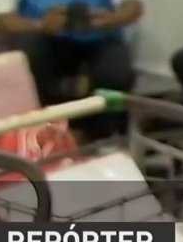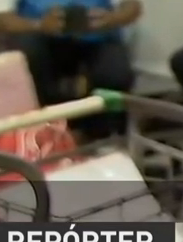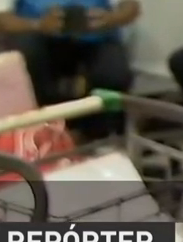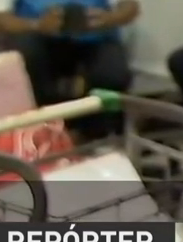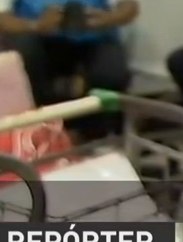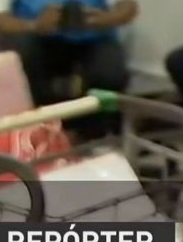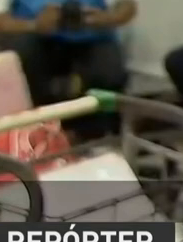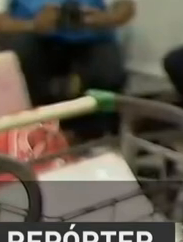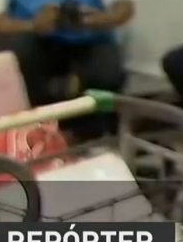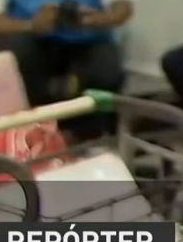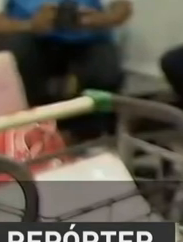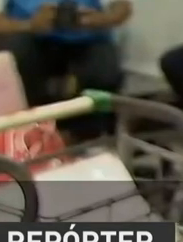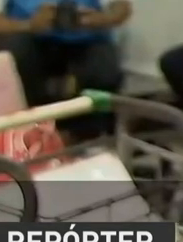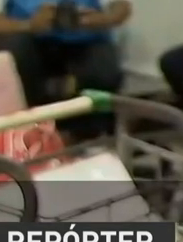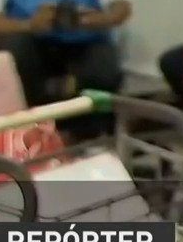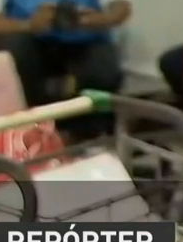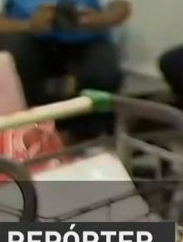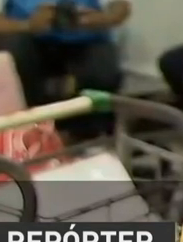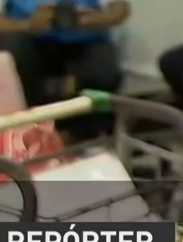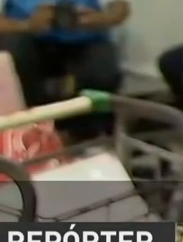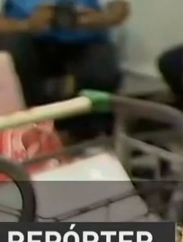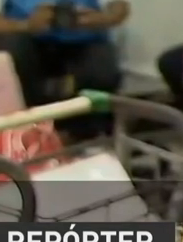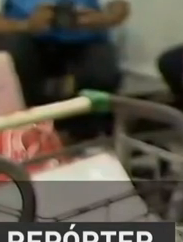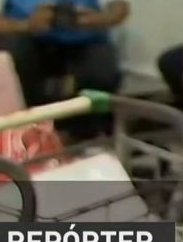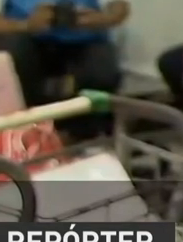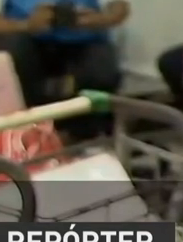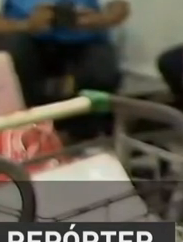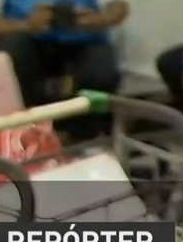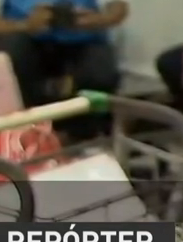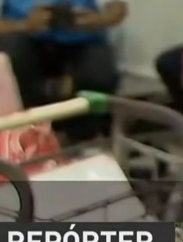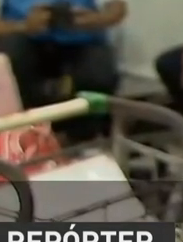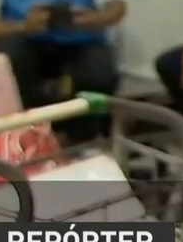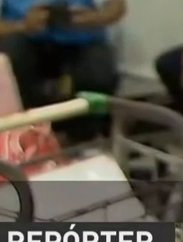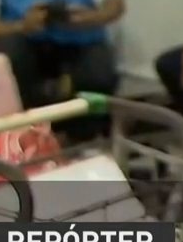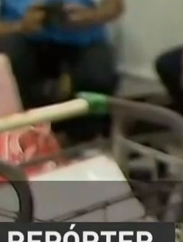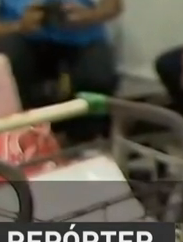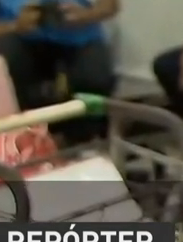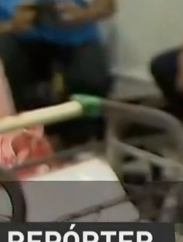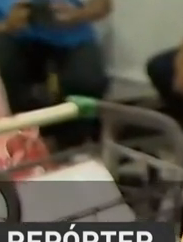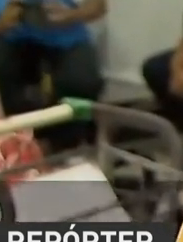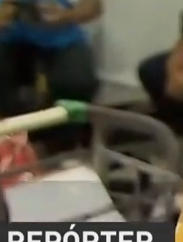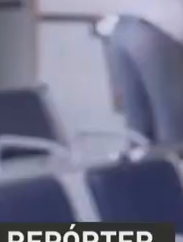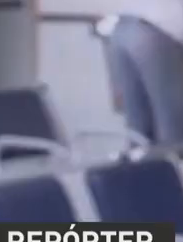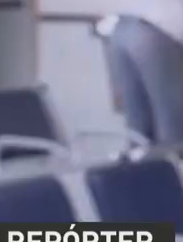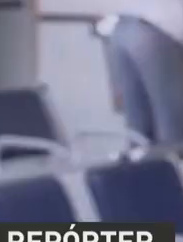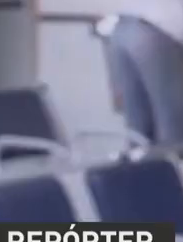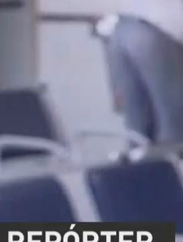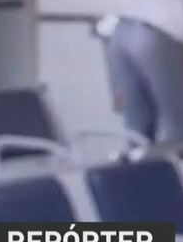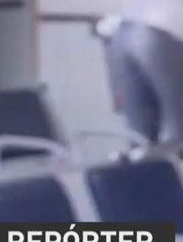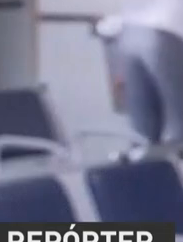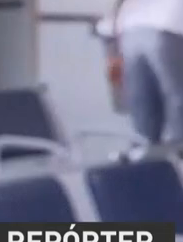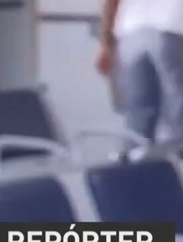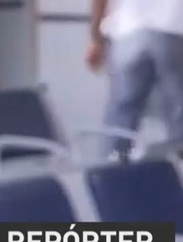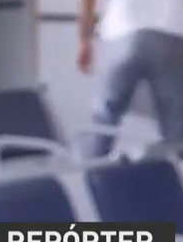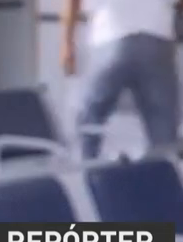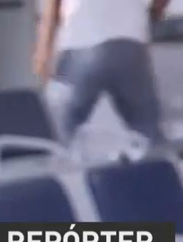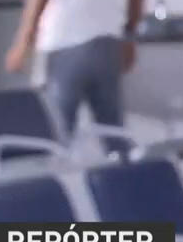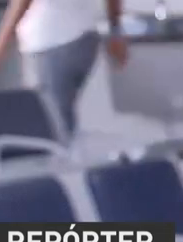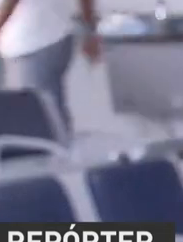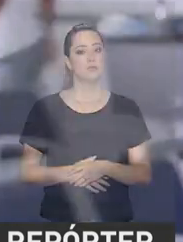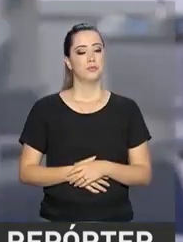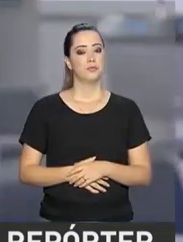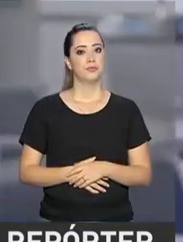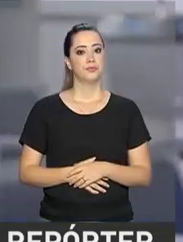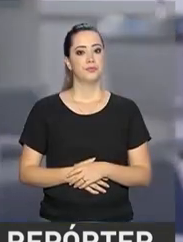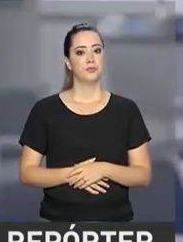y completamente la gente muriéndose de hambre en las calles, comiendo animales y comiendo perros. Laura, de 44